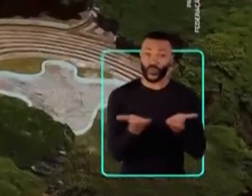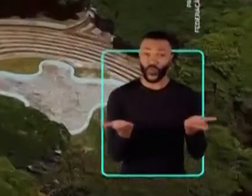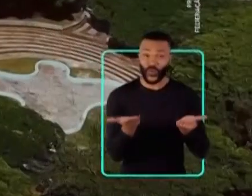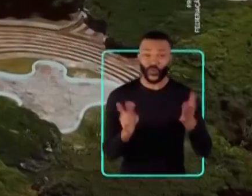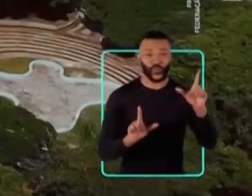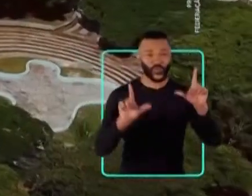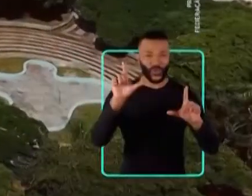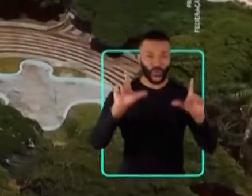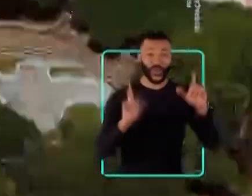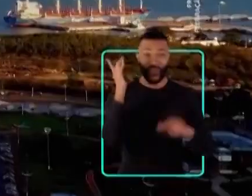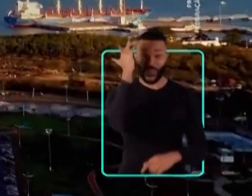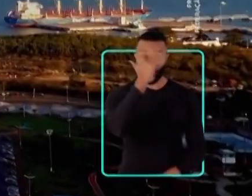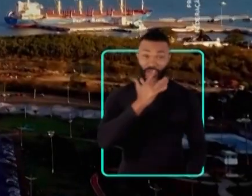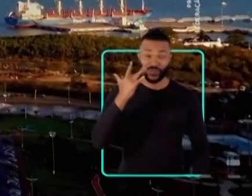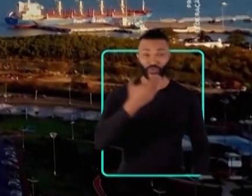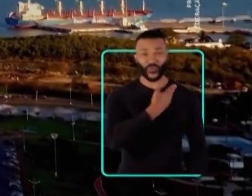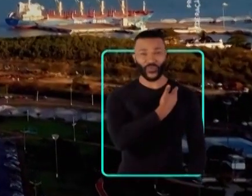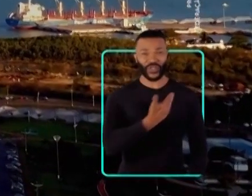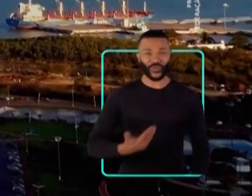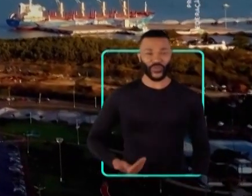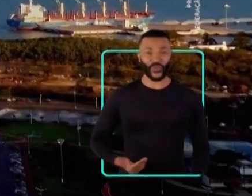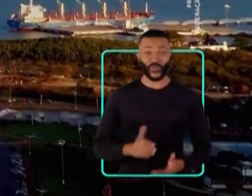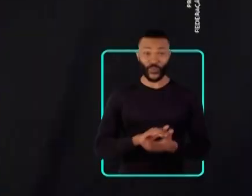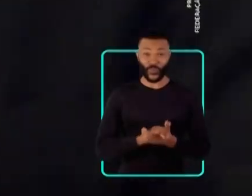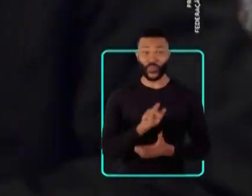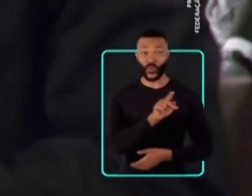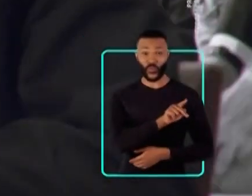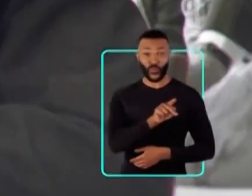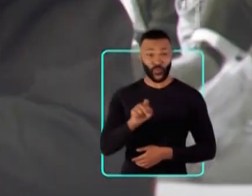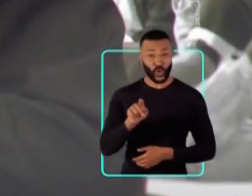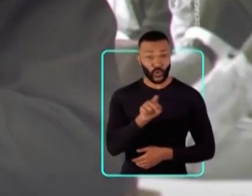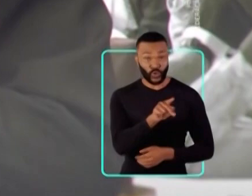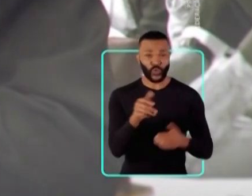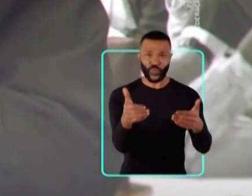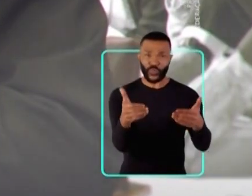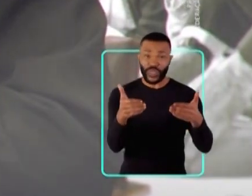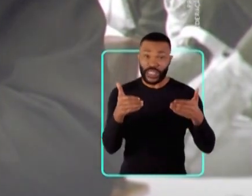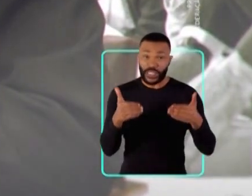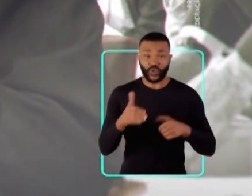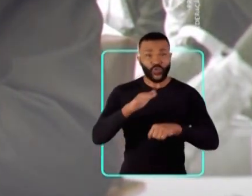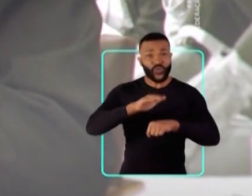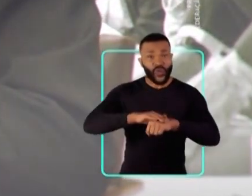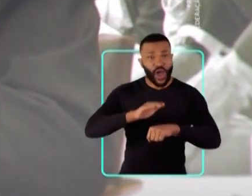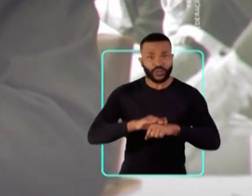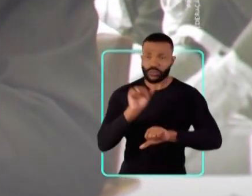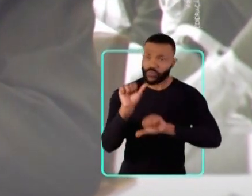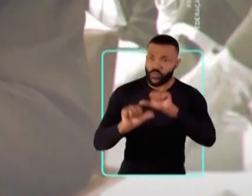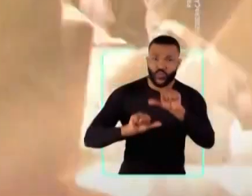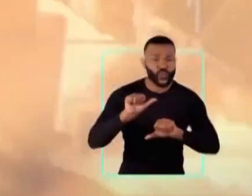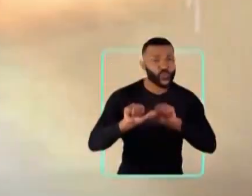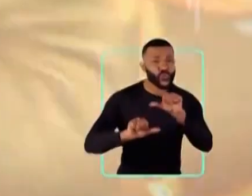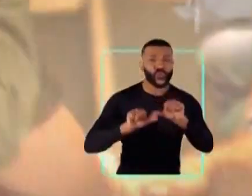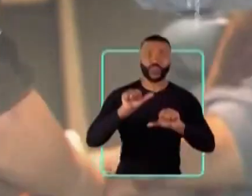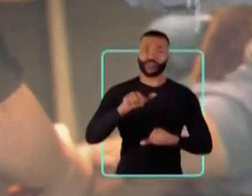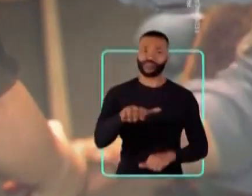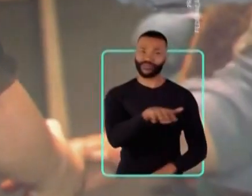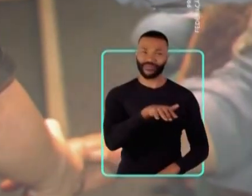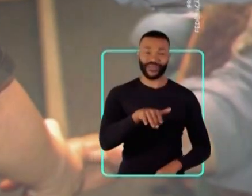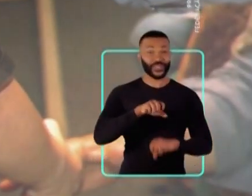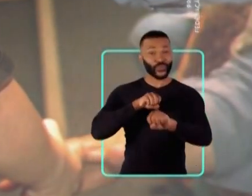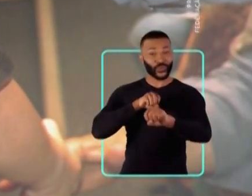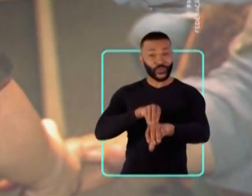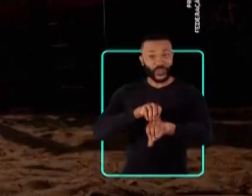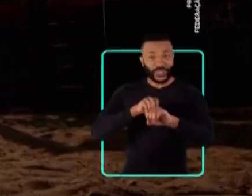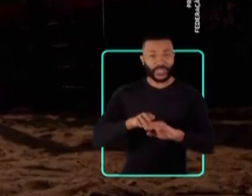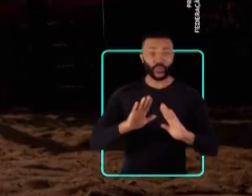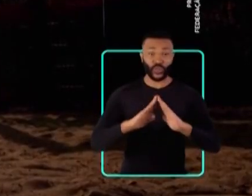Começa agora o programa Haddad Governador. O professor que, como ministro, fez uma verdadeira transformação na